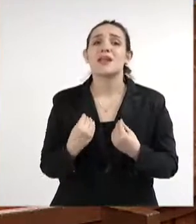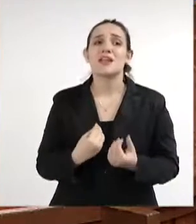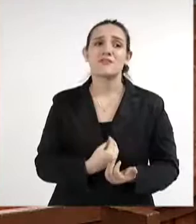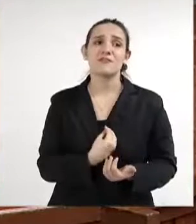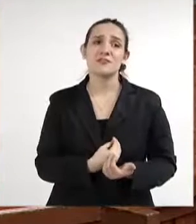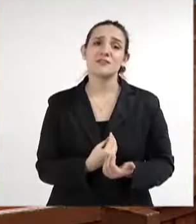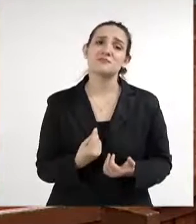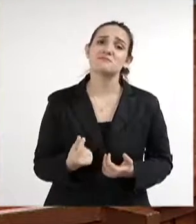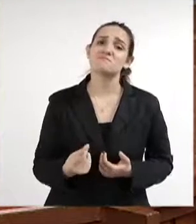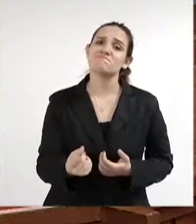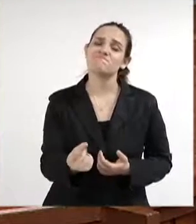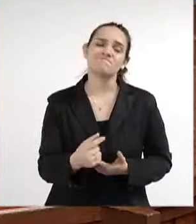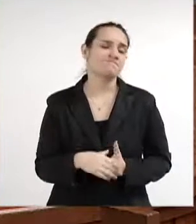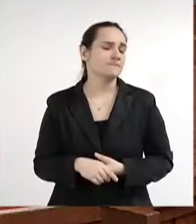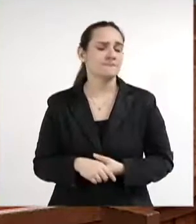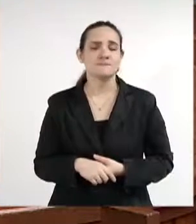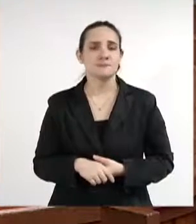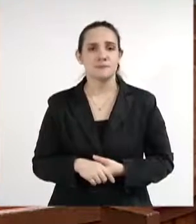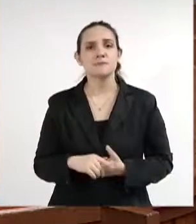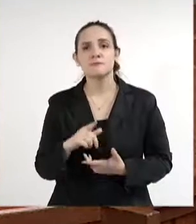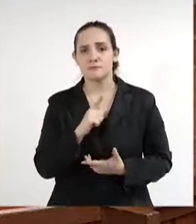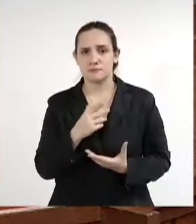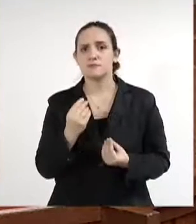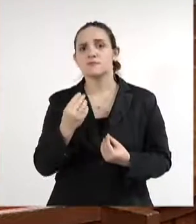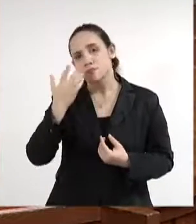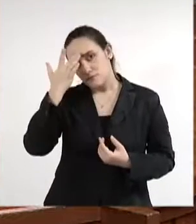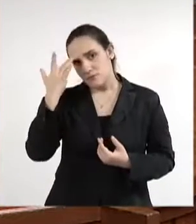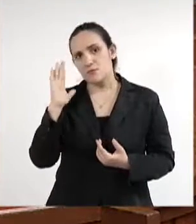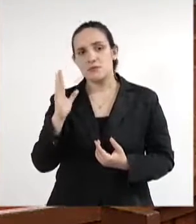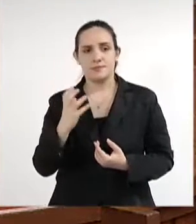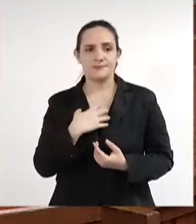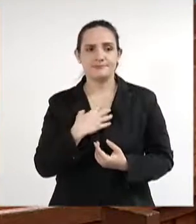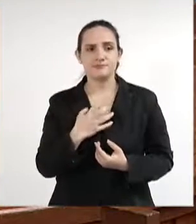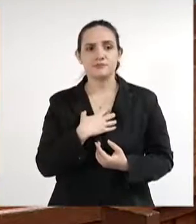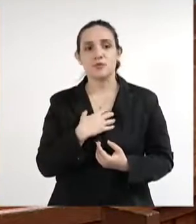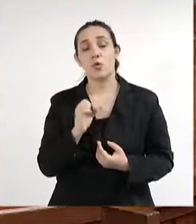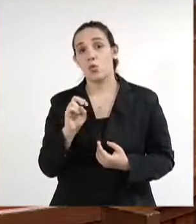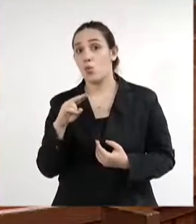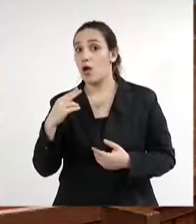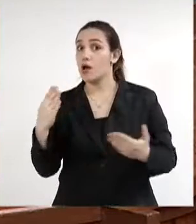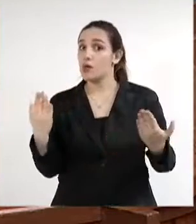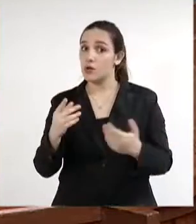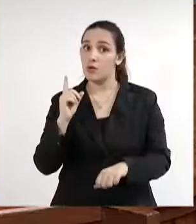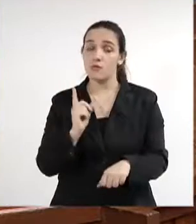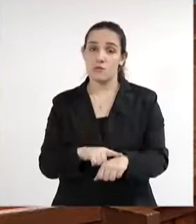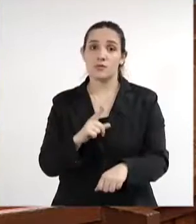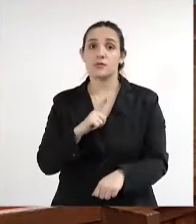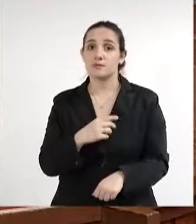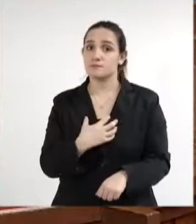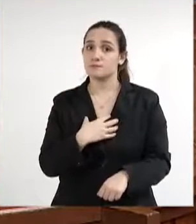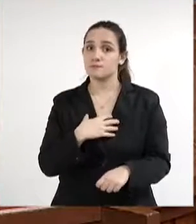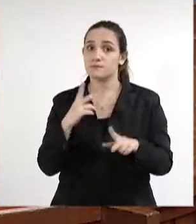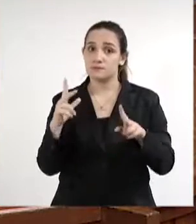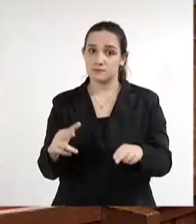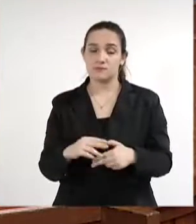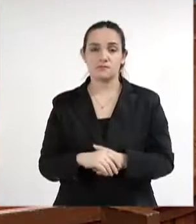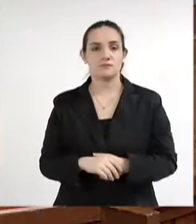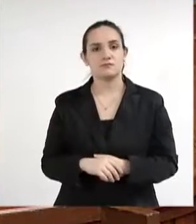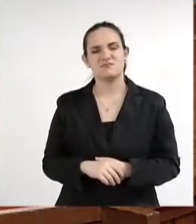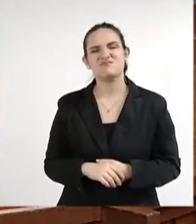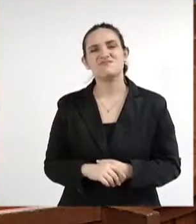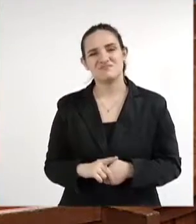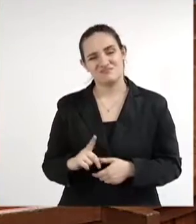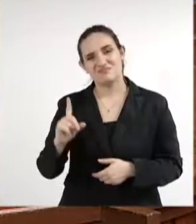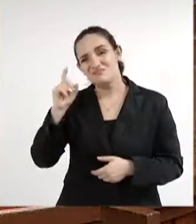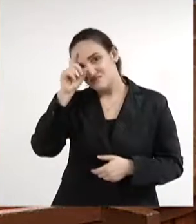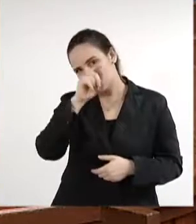continuar vivendo. Muitas pessoas já passaram por este momento ou estão passando nesse instante. É difícil admitir